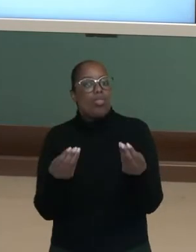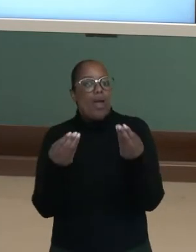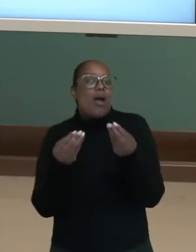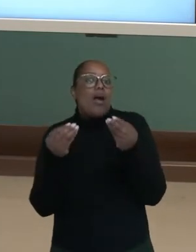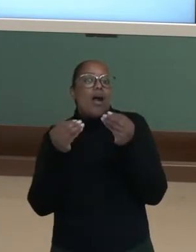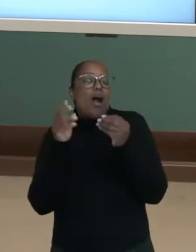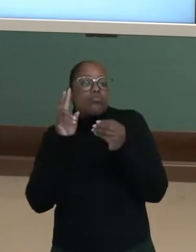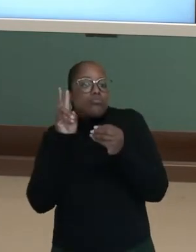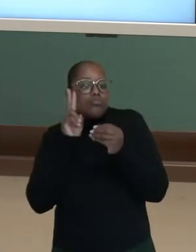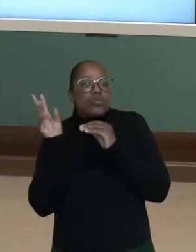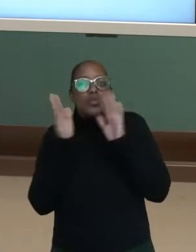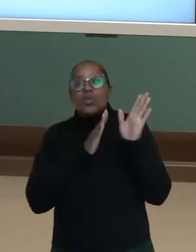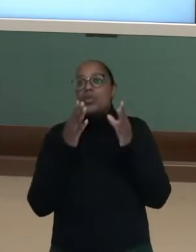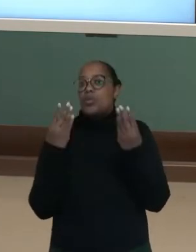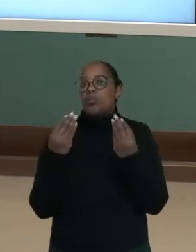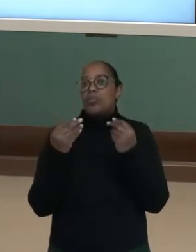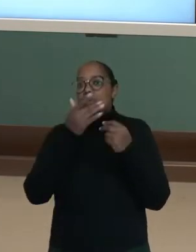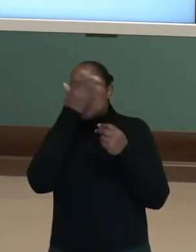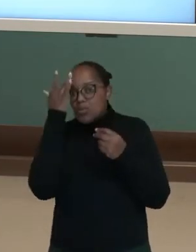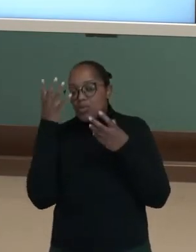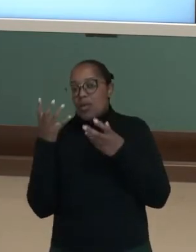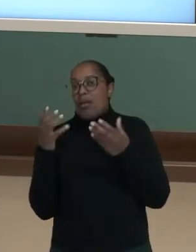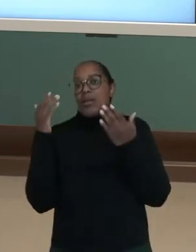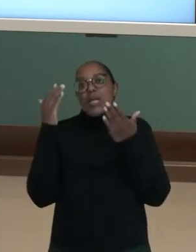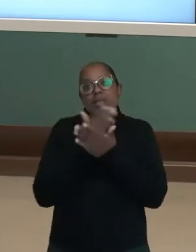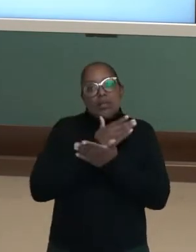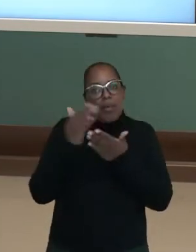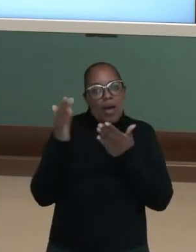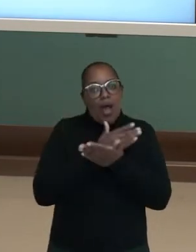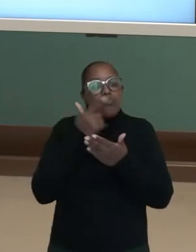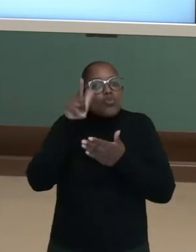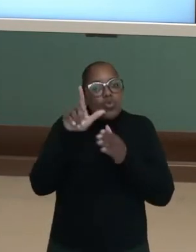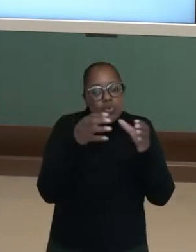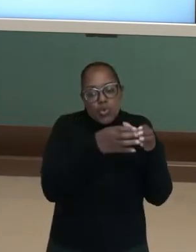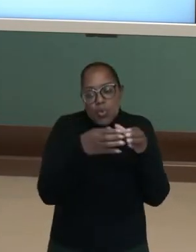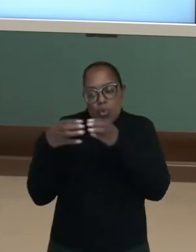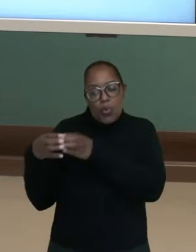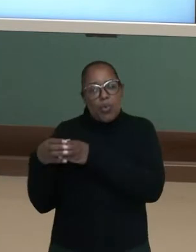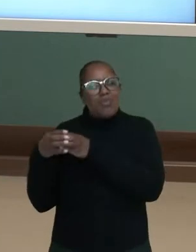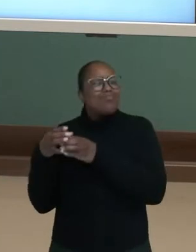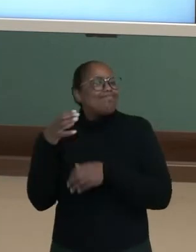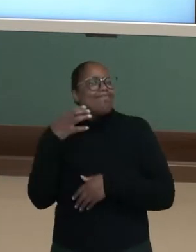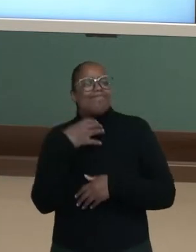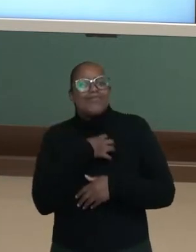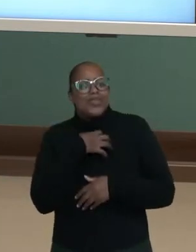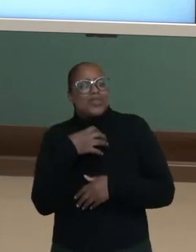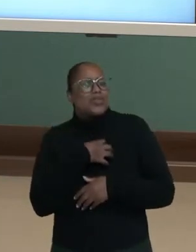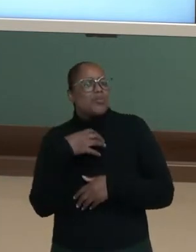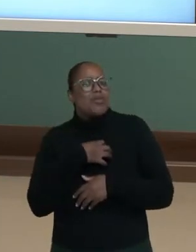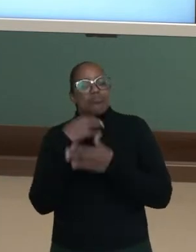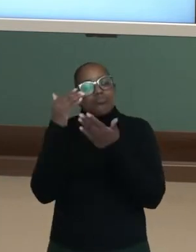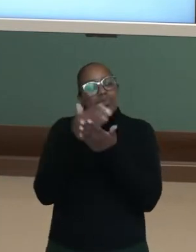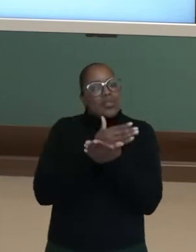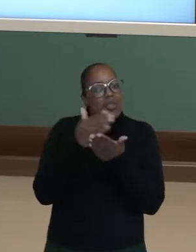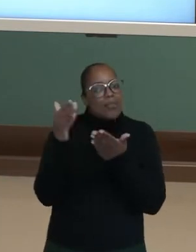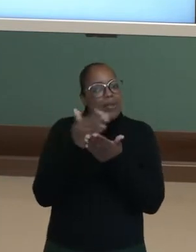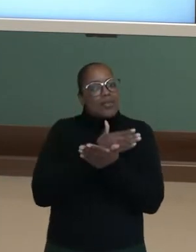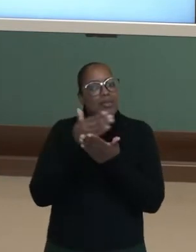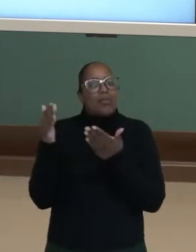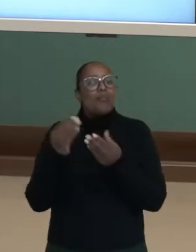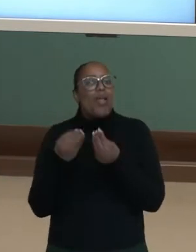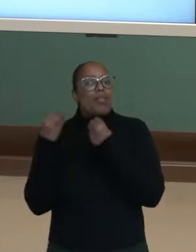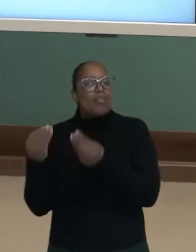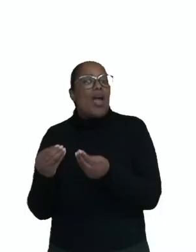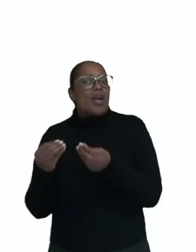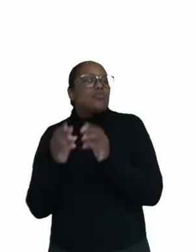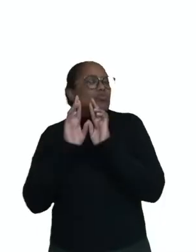de que muitos querem separar do restante. Essa sensação de separação se dá nos mais variados pontos